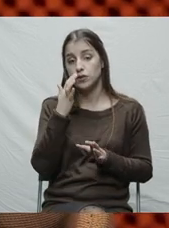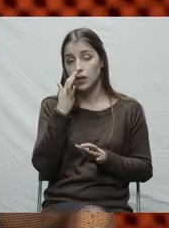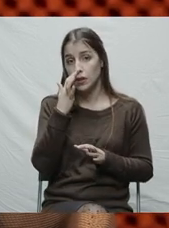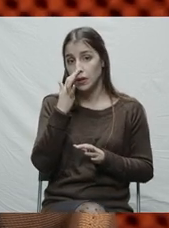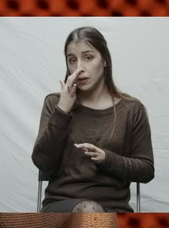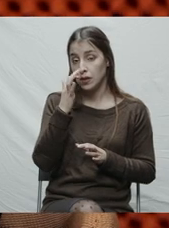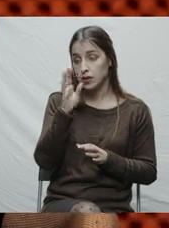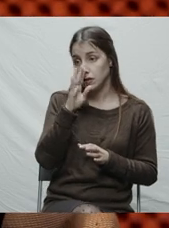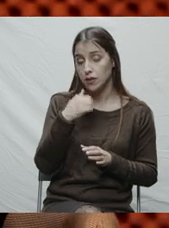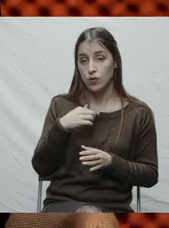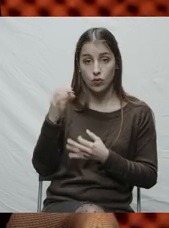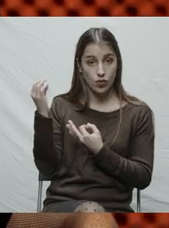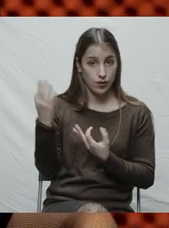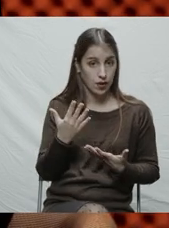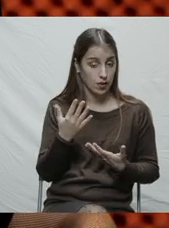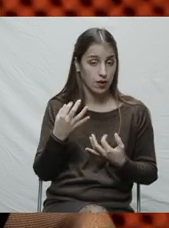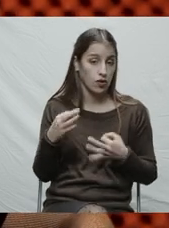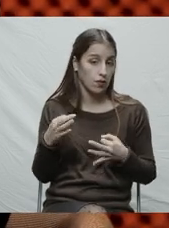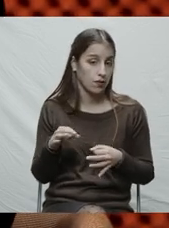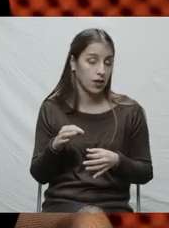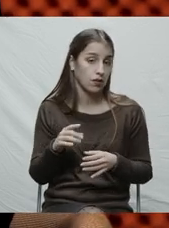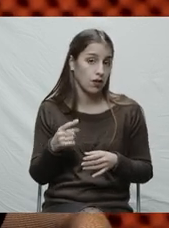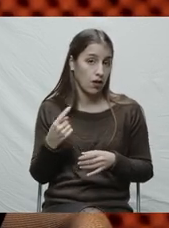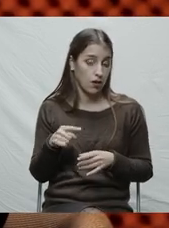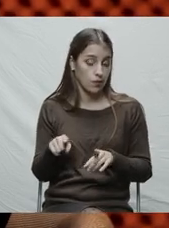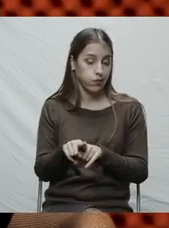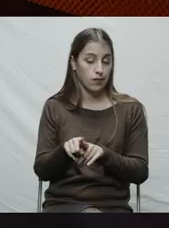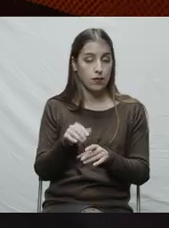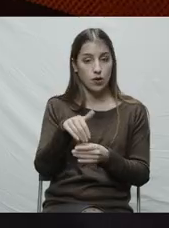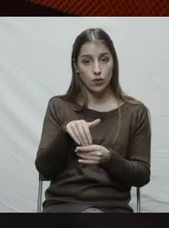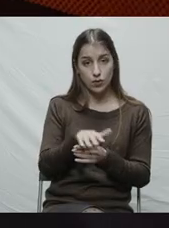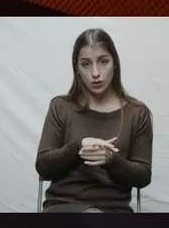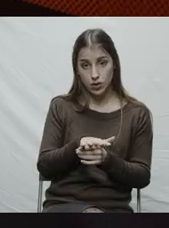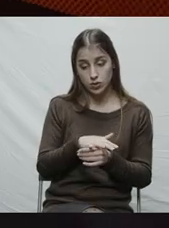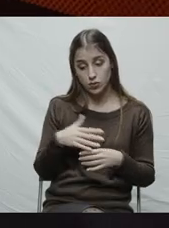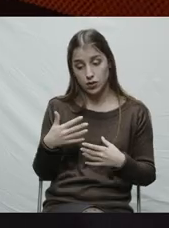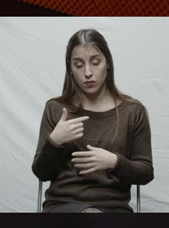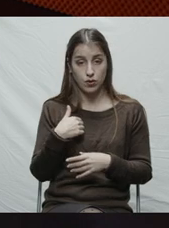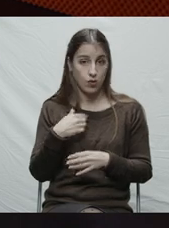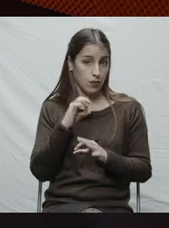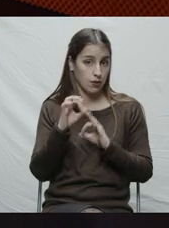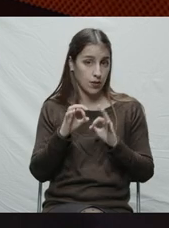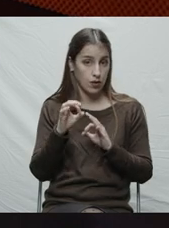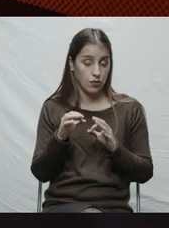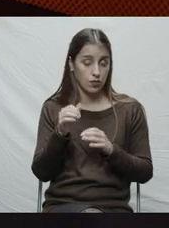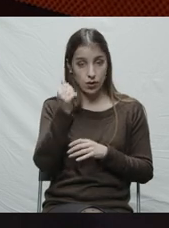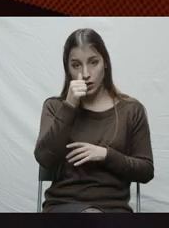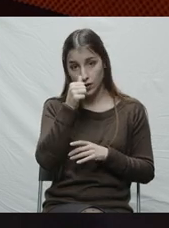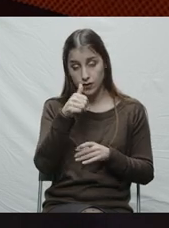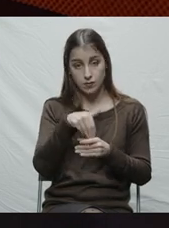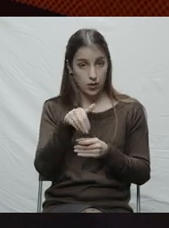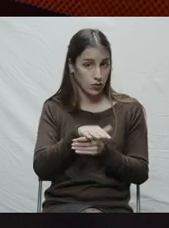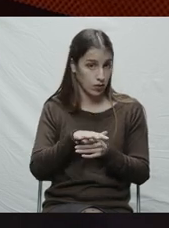normalmente também quando sou convidada já há um contexto específico e Claro. portanto eu preparo tarefas específicas para aquele contexto,